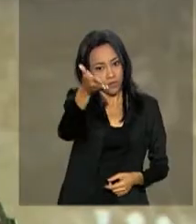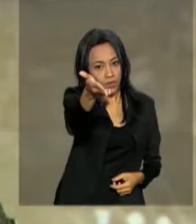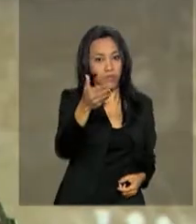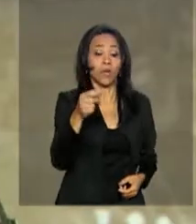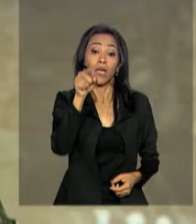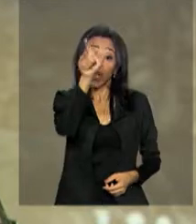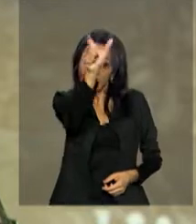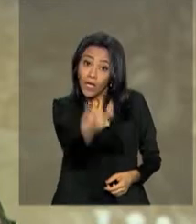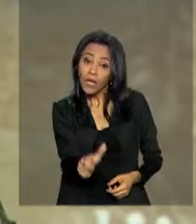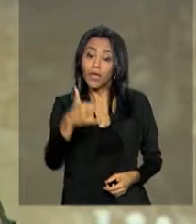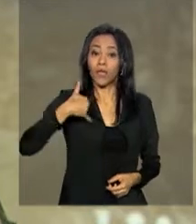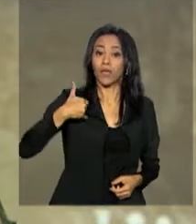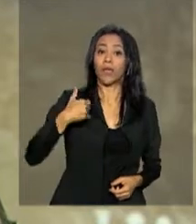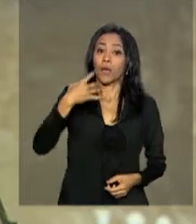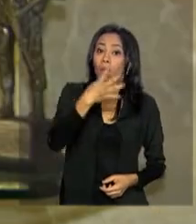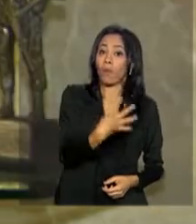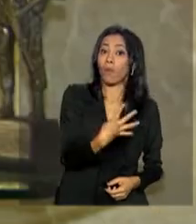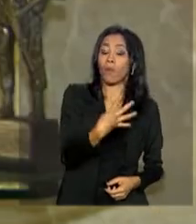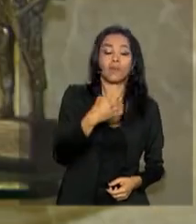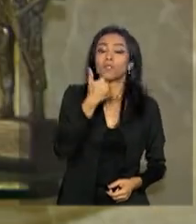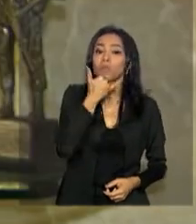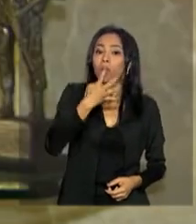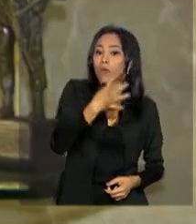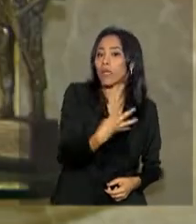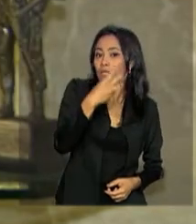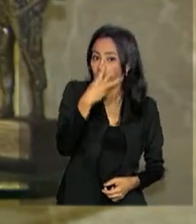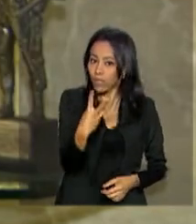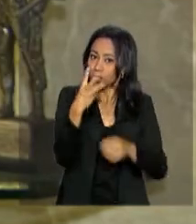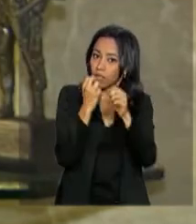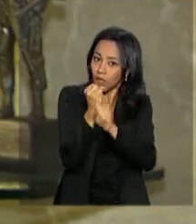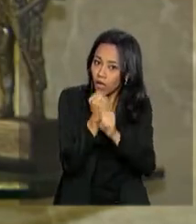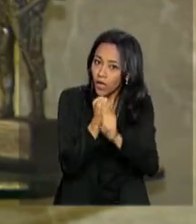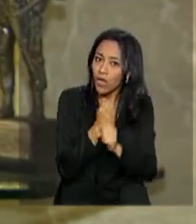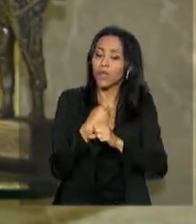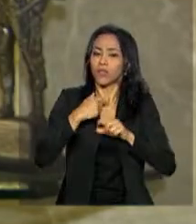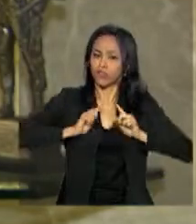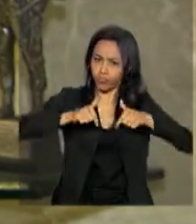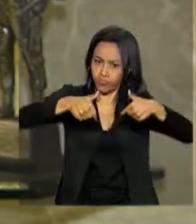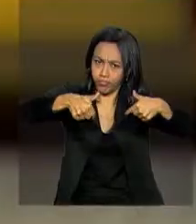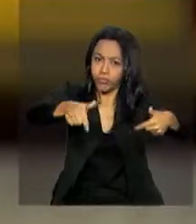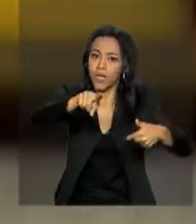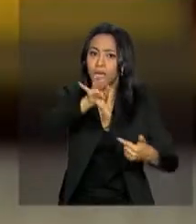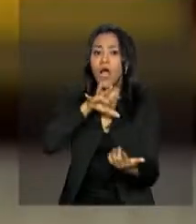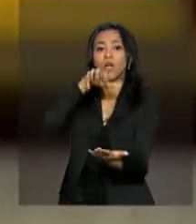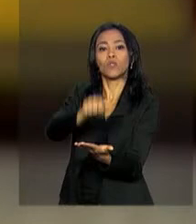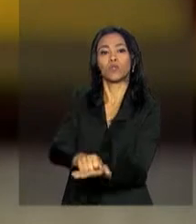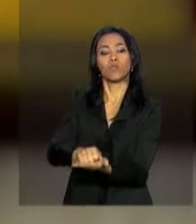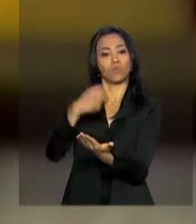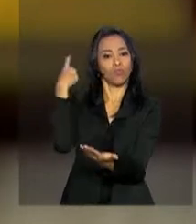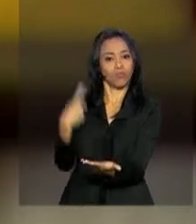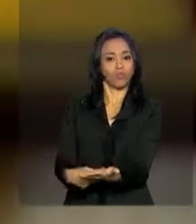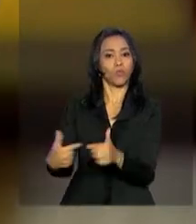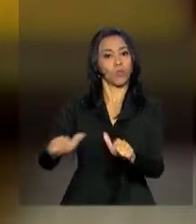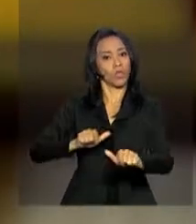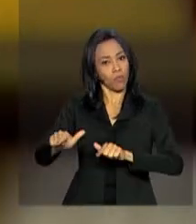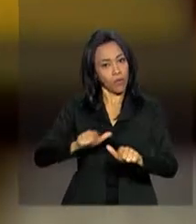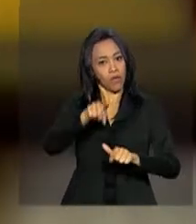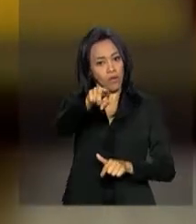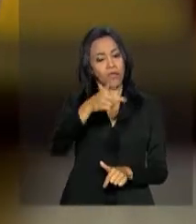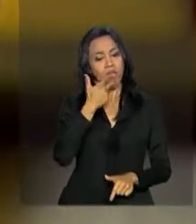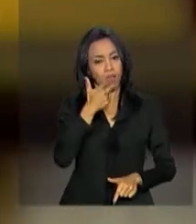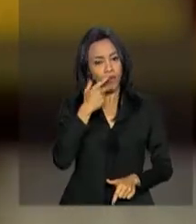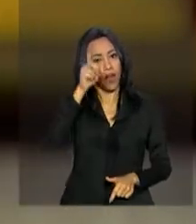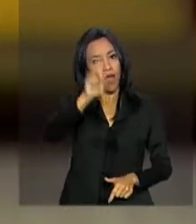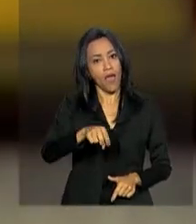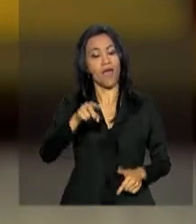43 anos de carreira militar, o general do Exército, Braga Neto, assumiu a missão. E ele faz questão de destacar. É